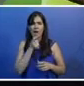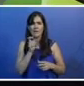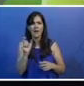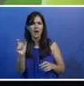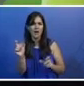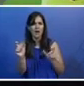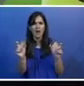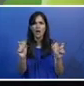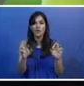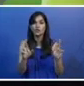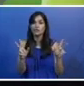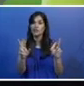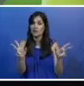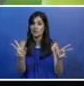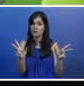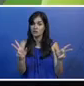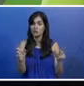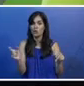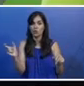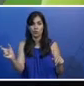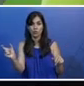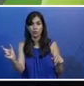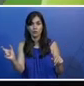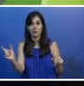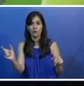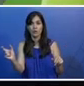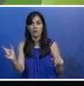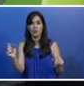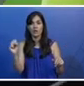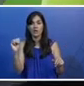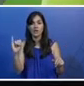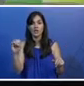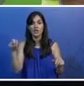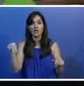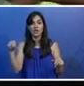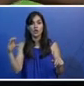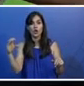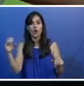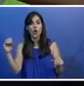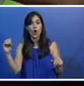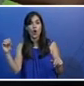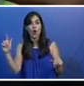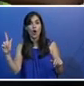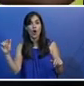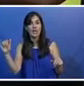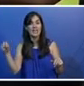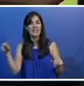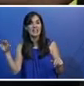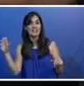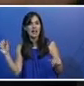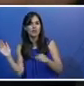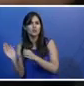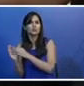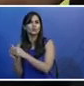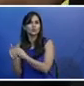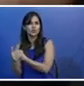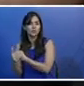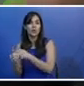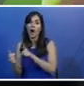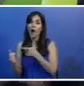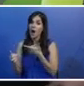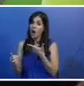as expressões algébricas são igualadas. Se elas são igualadas, vai ter um sinal de